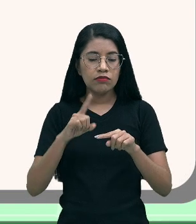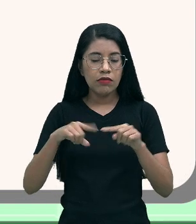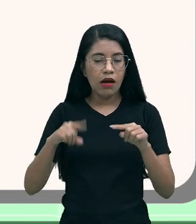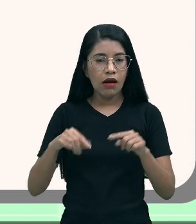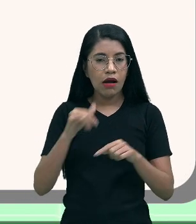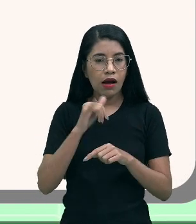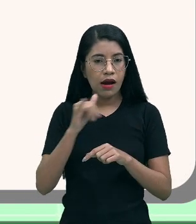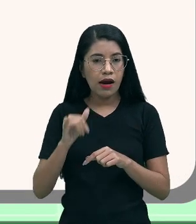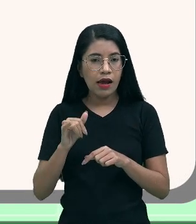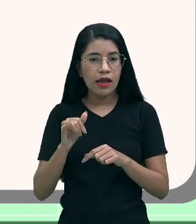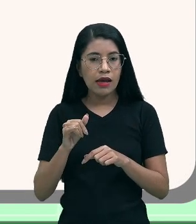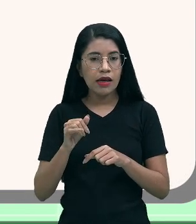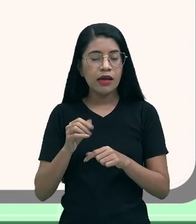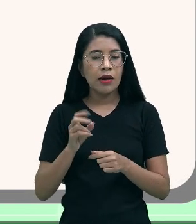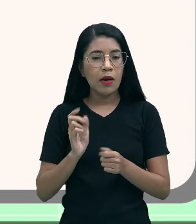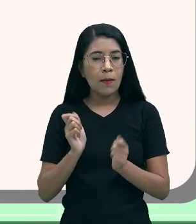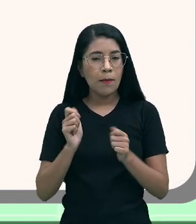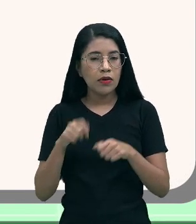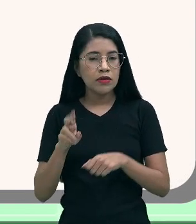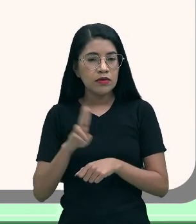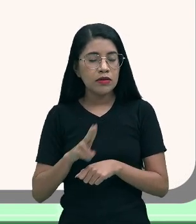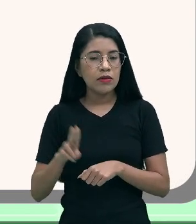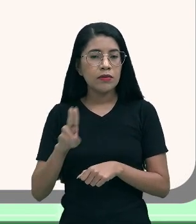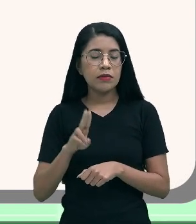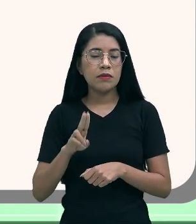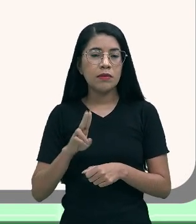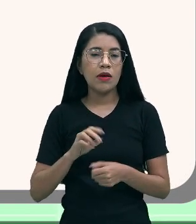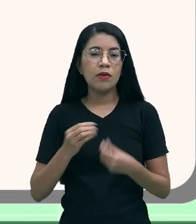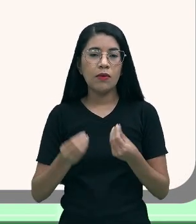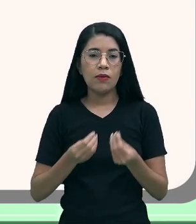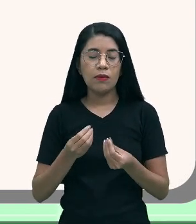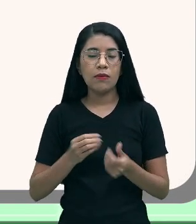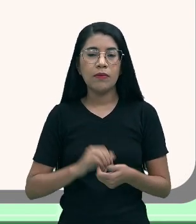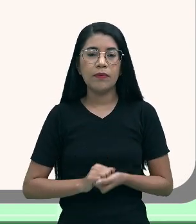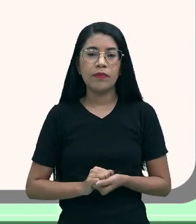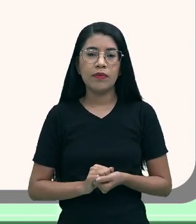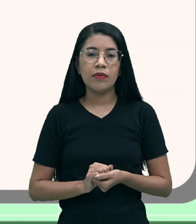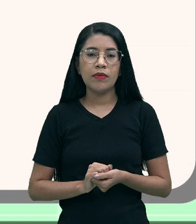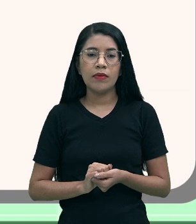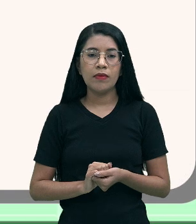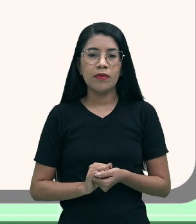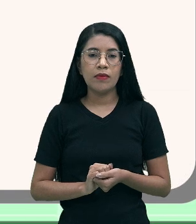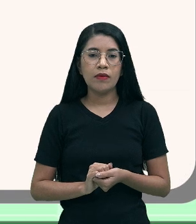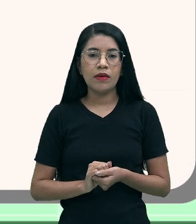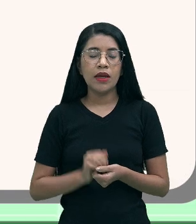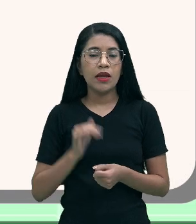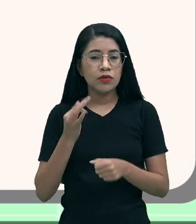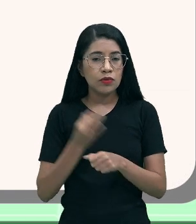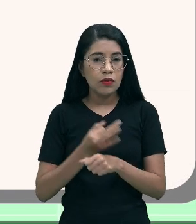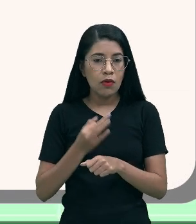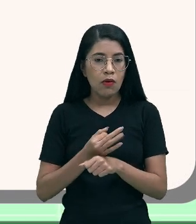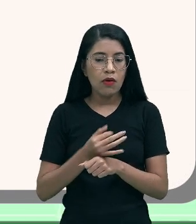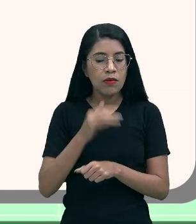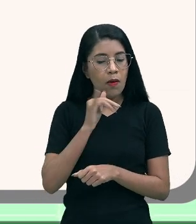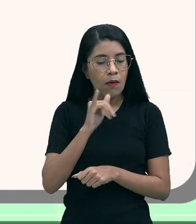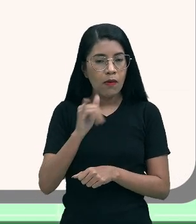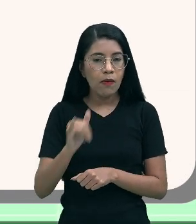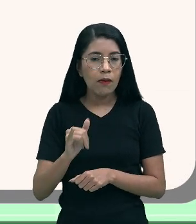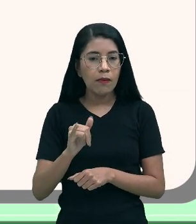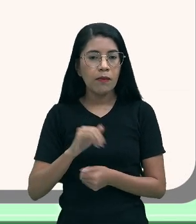eletrônicos que resistem, por isso o nome resistor, eles resistem à passagem de corrente elétrica. Quando